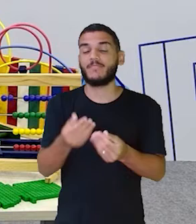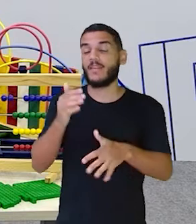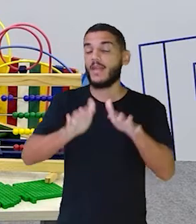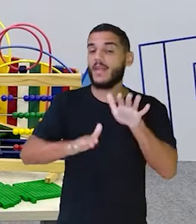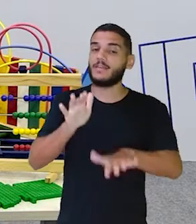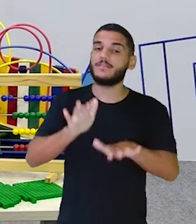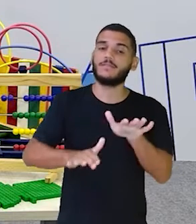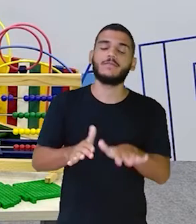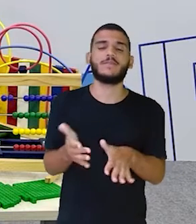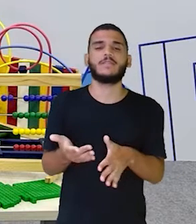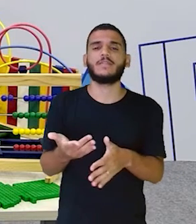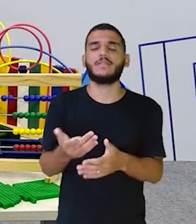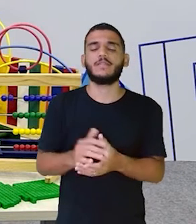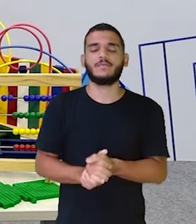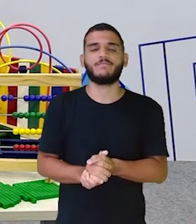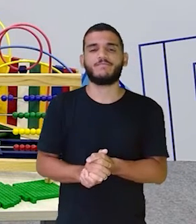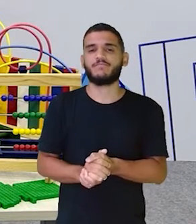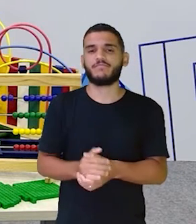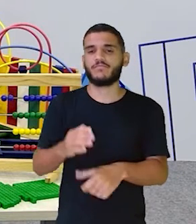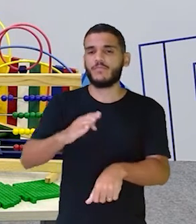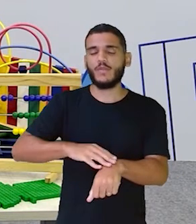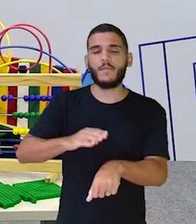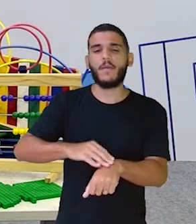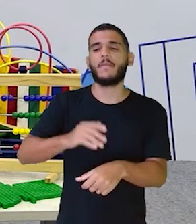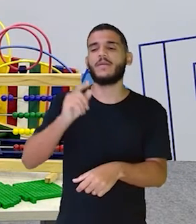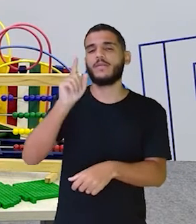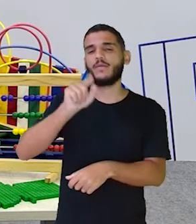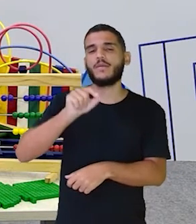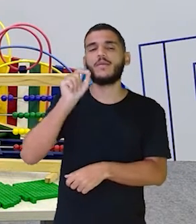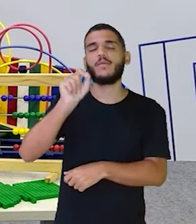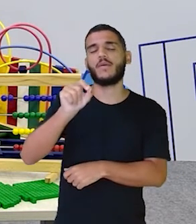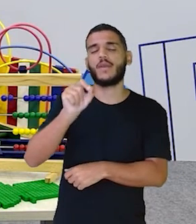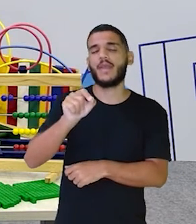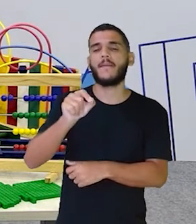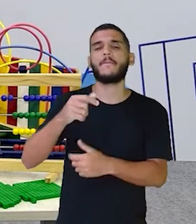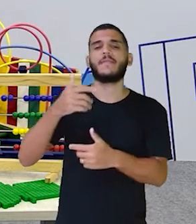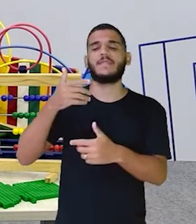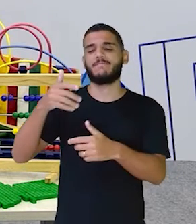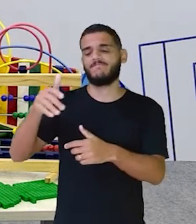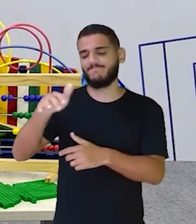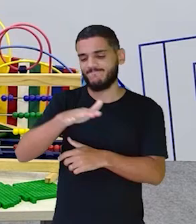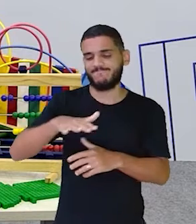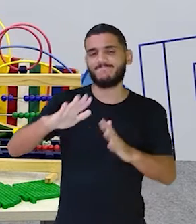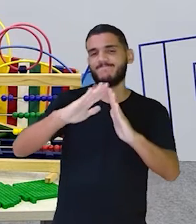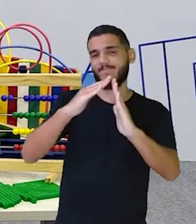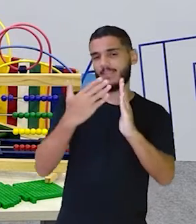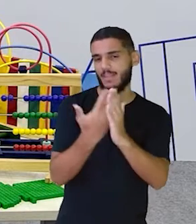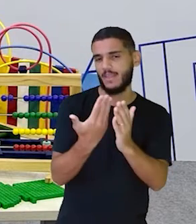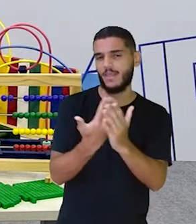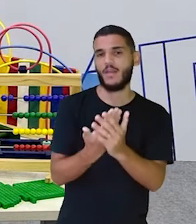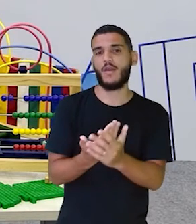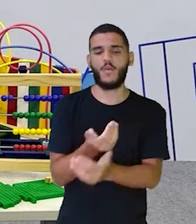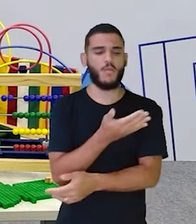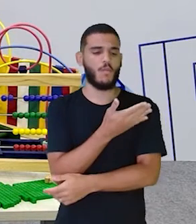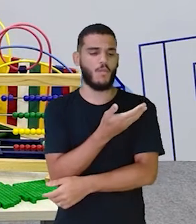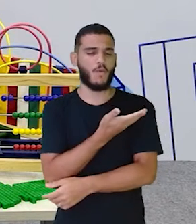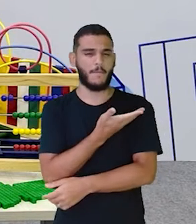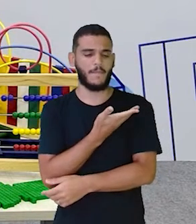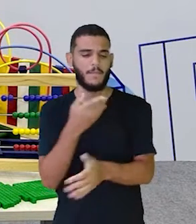Muitas vezes, quando esse trabalho é feito na sala de aula, sempre tem um coleguinha que vem.